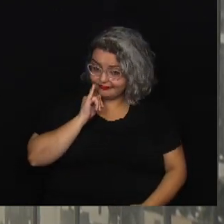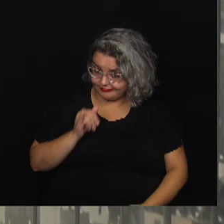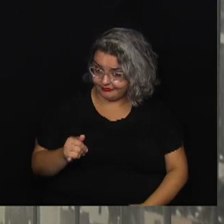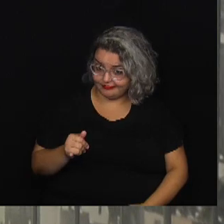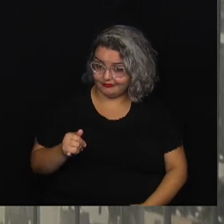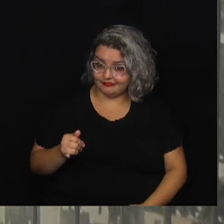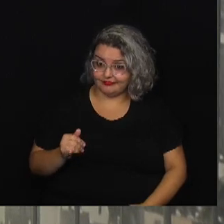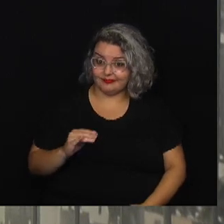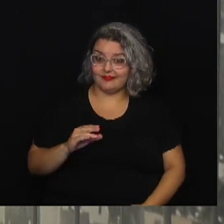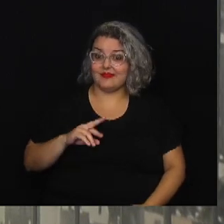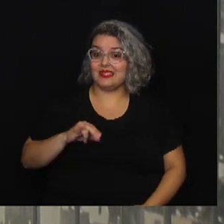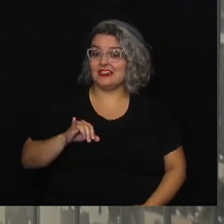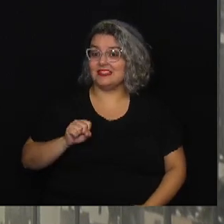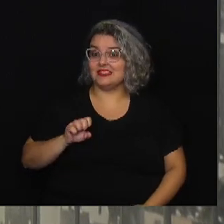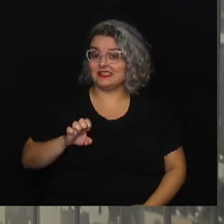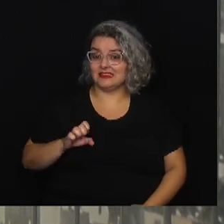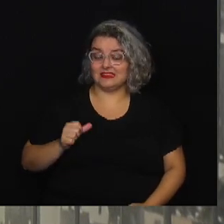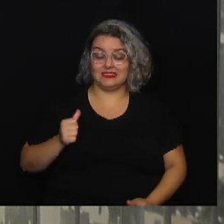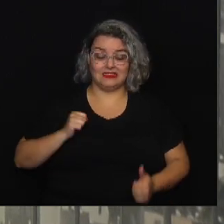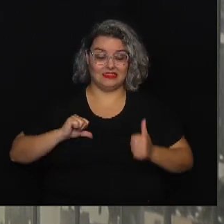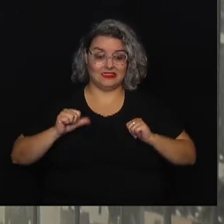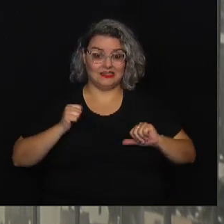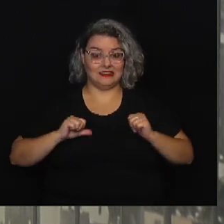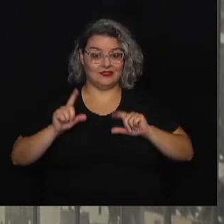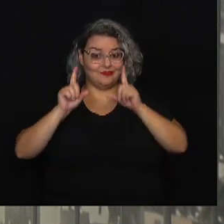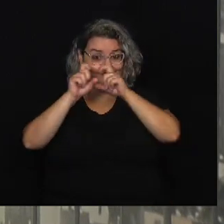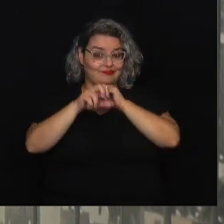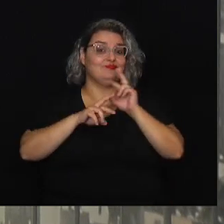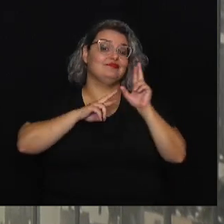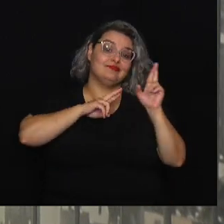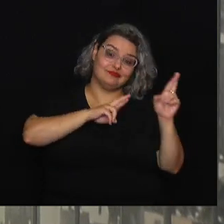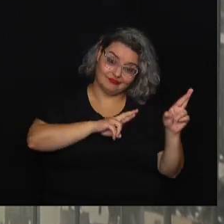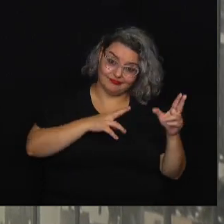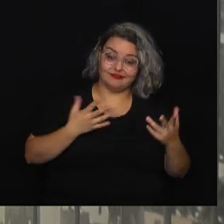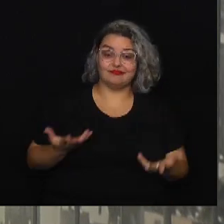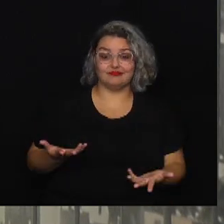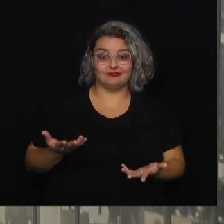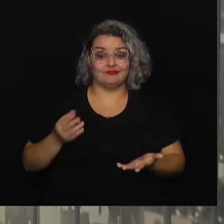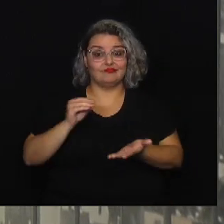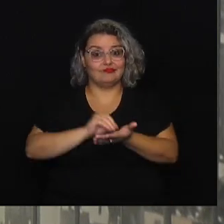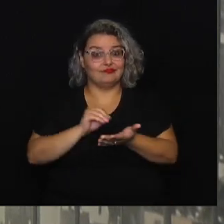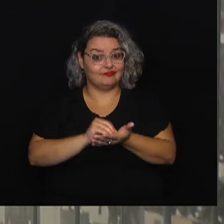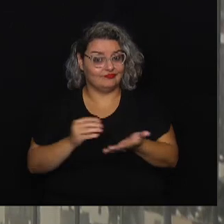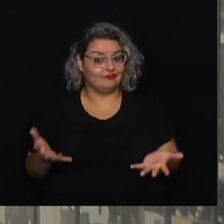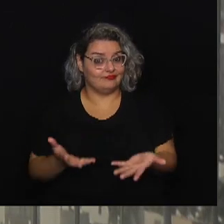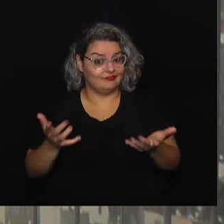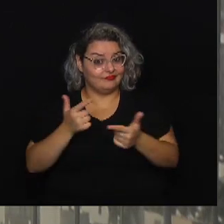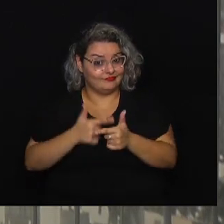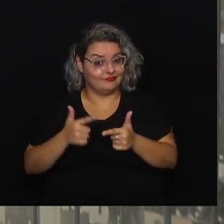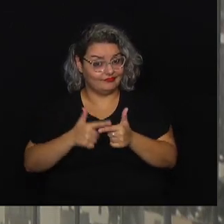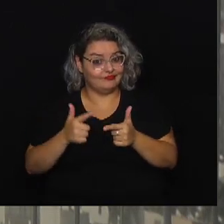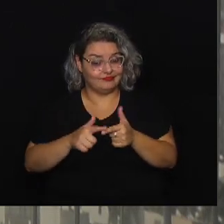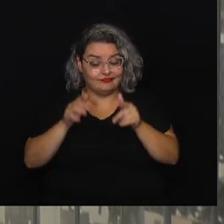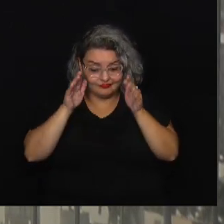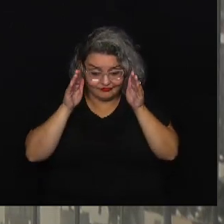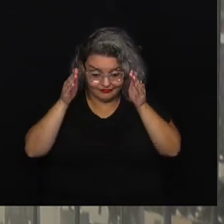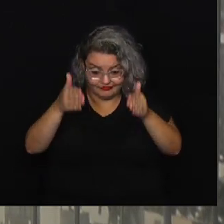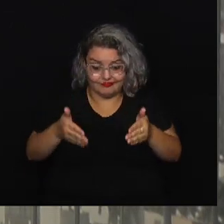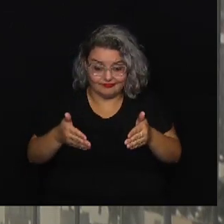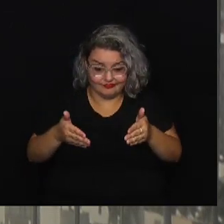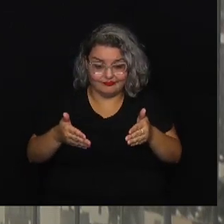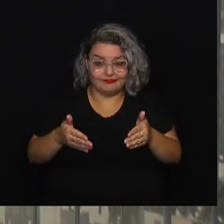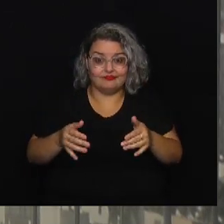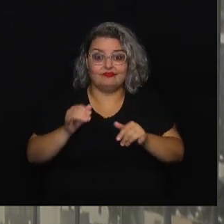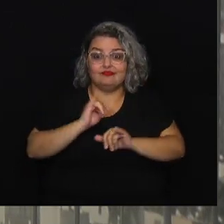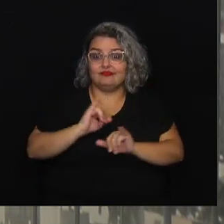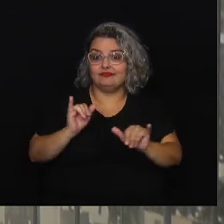de ansiedade e dificuldade para dormir. Falta de motivação e problemas de concentração foram